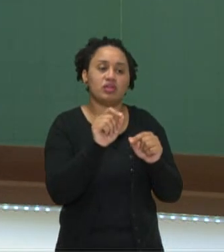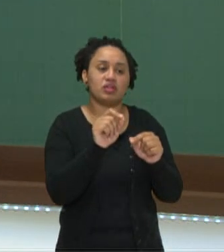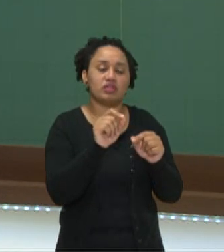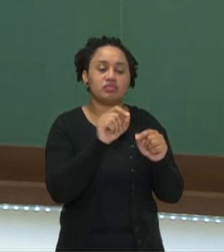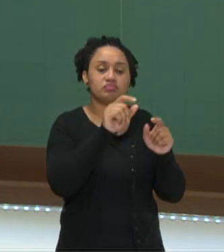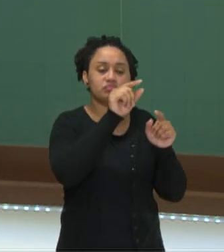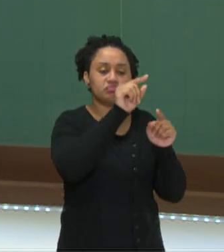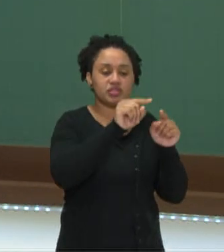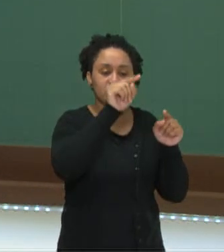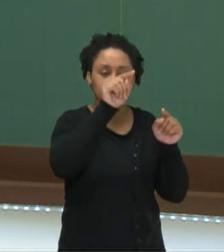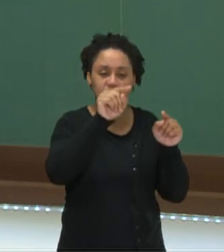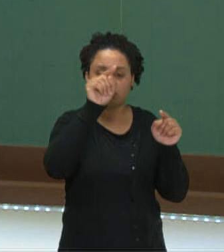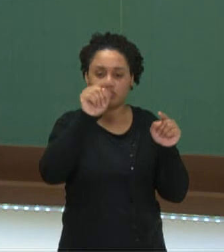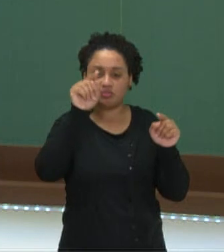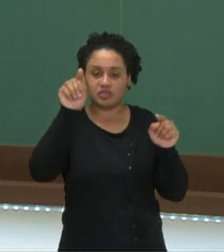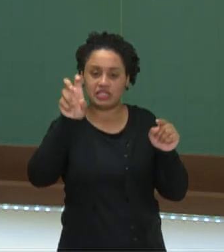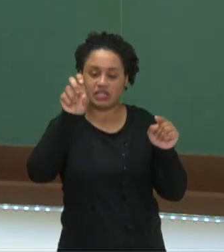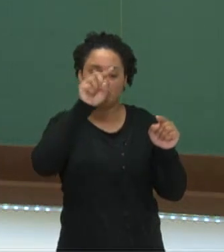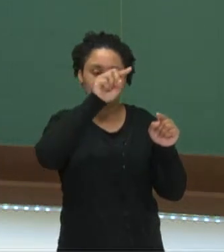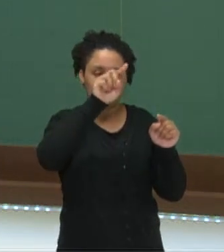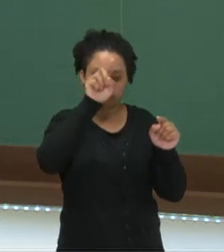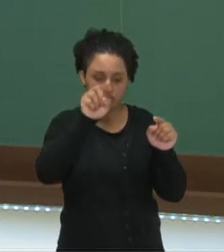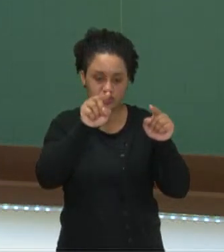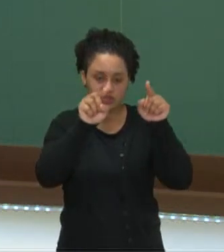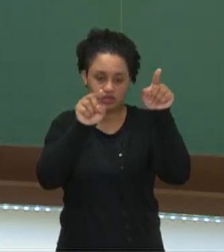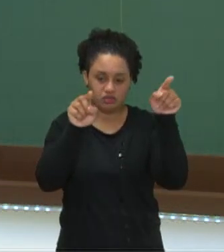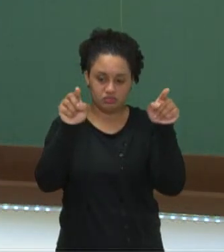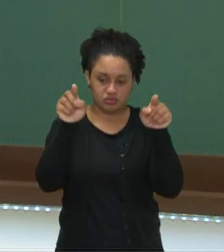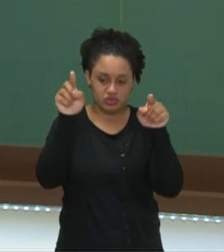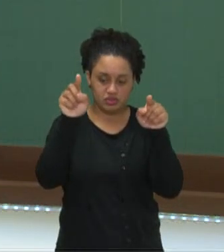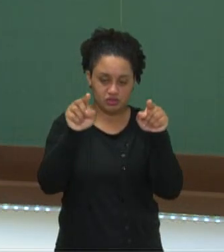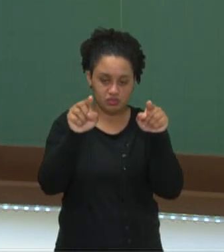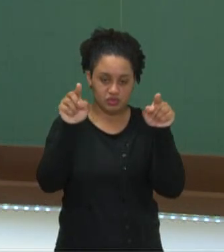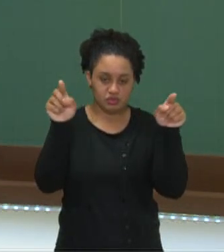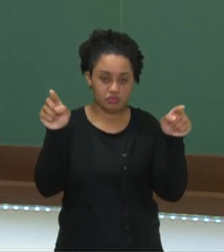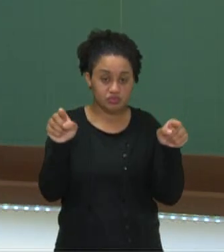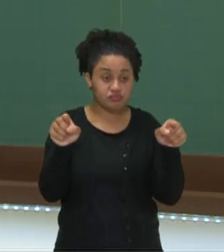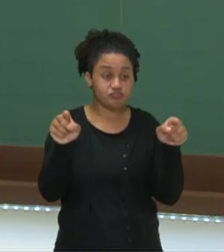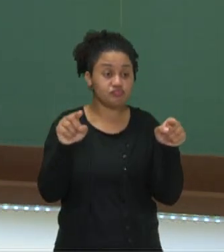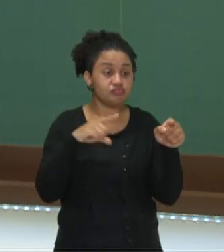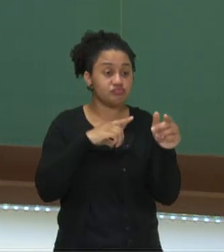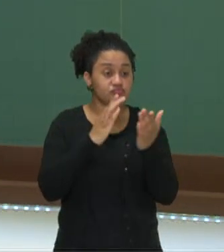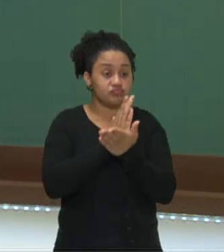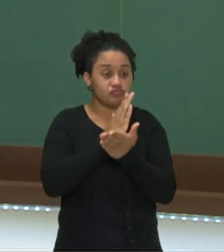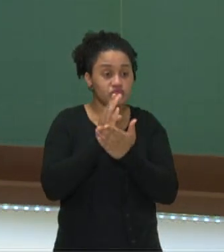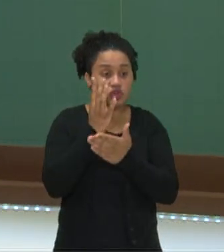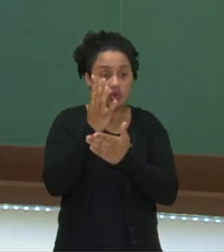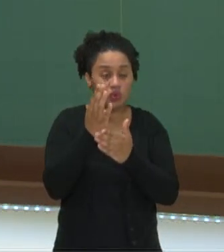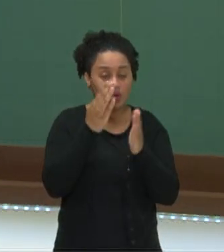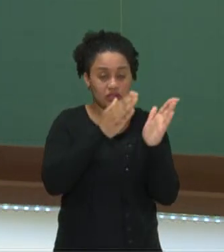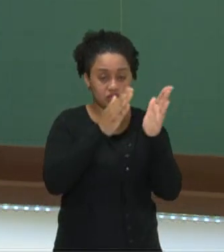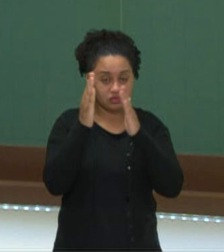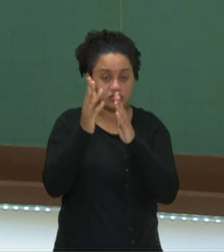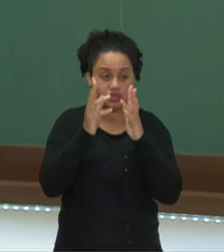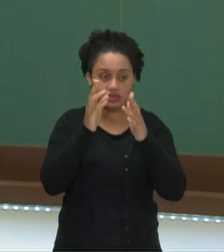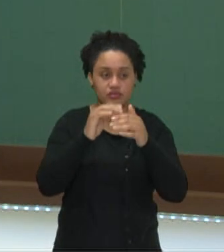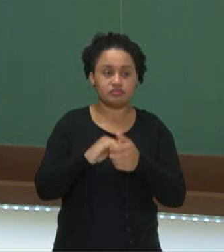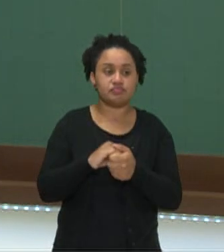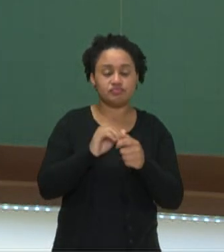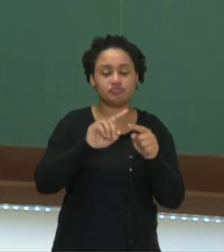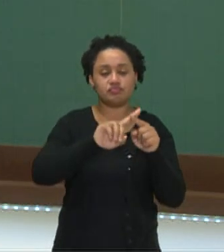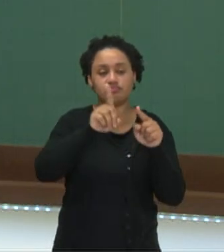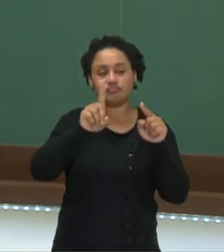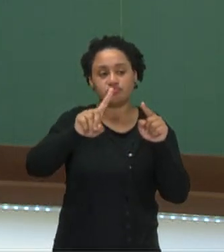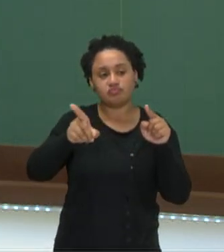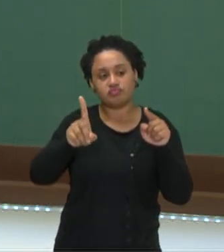5 risquinhos, então está dizendo que ele dividiu em 4 pedaços do mesmo tamanho e a flechinha